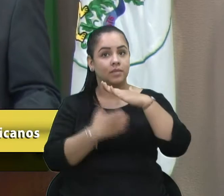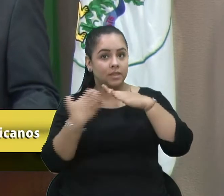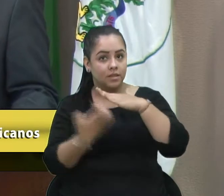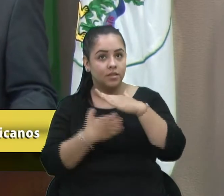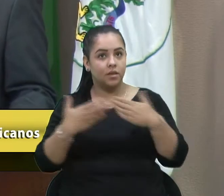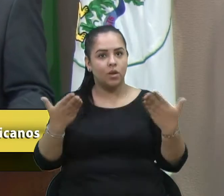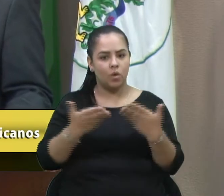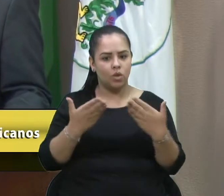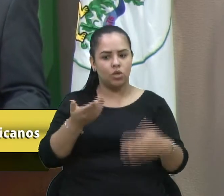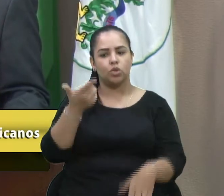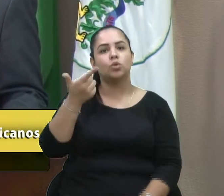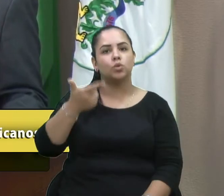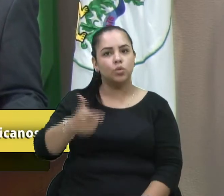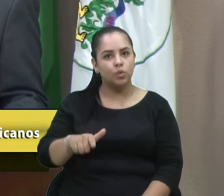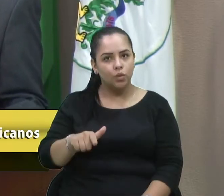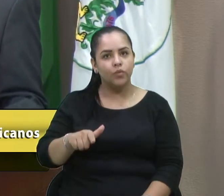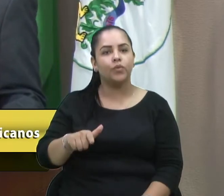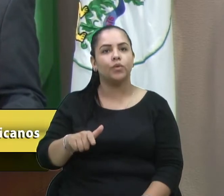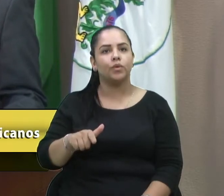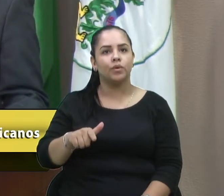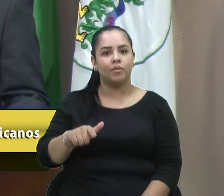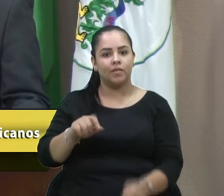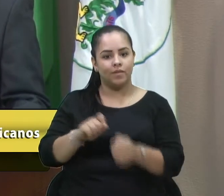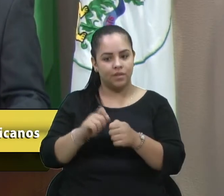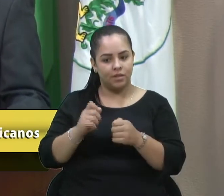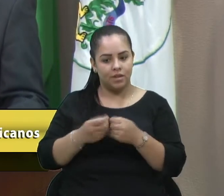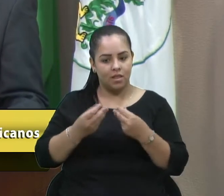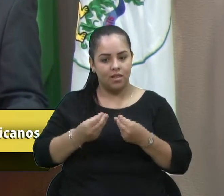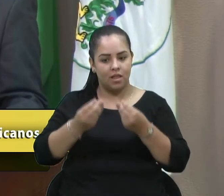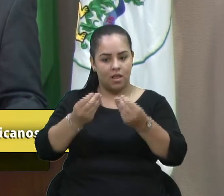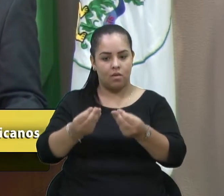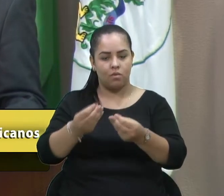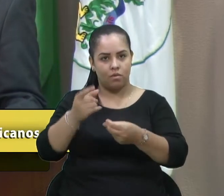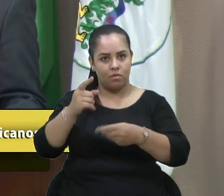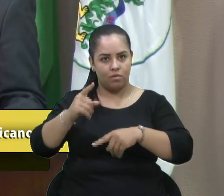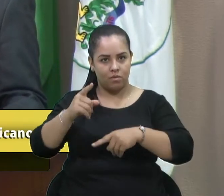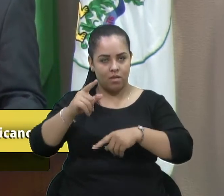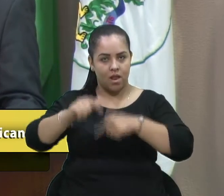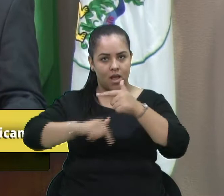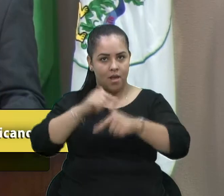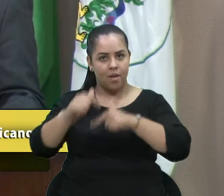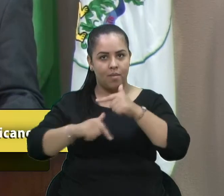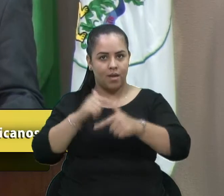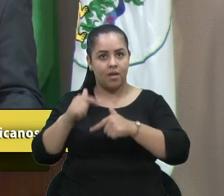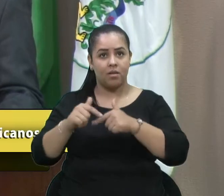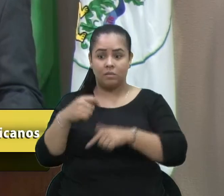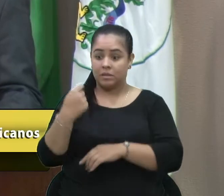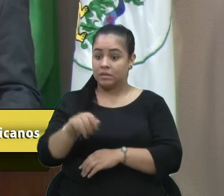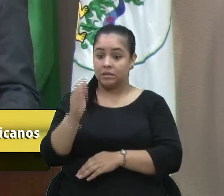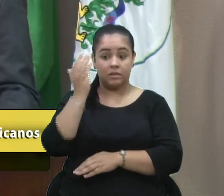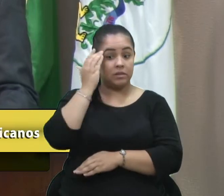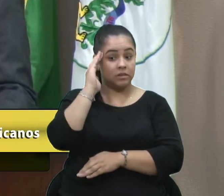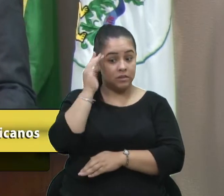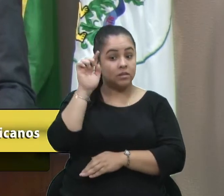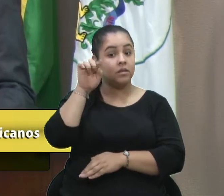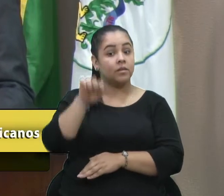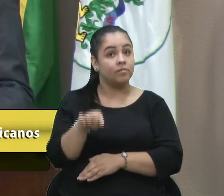se colocou à disposição para fazer a prestação de serviço aos nossos usuários, precisa compreender.